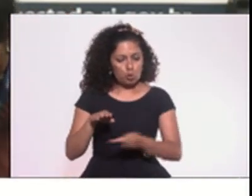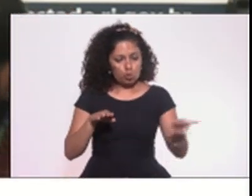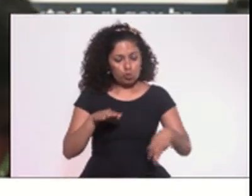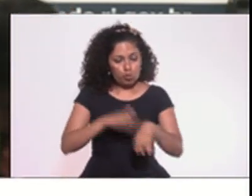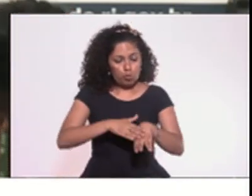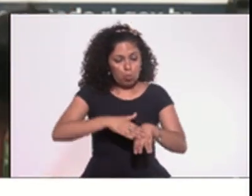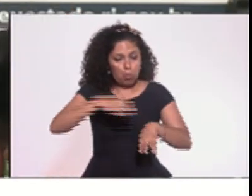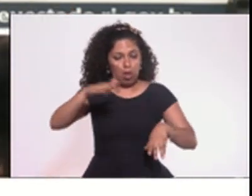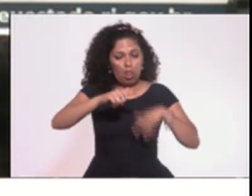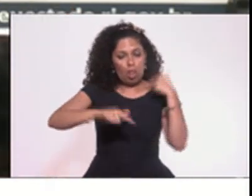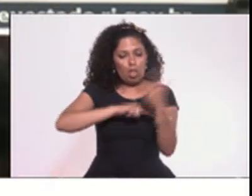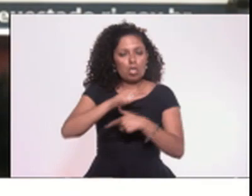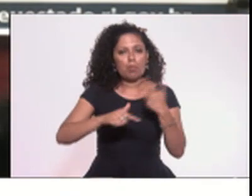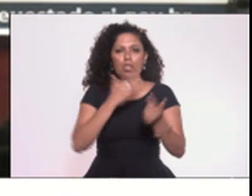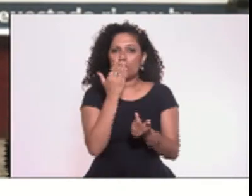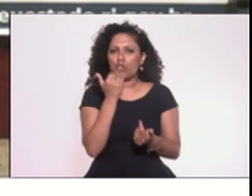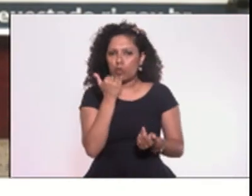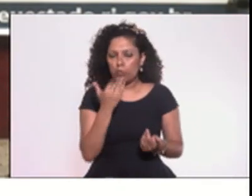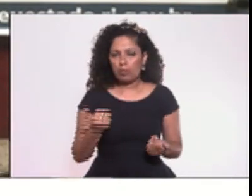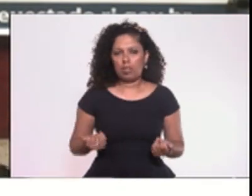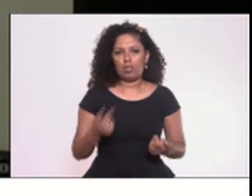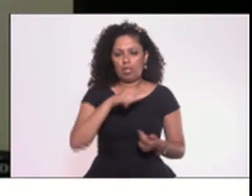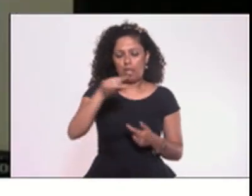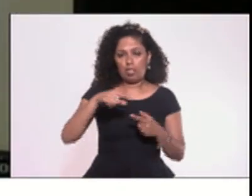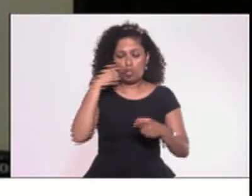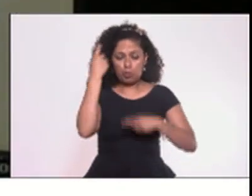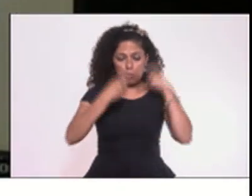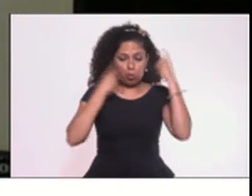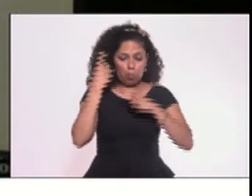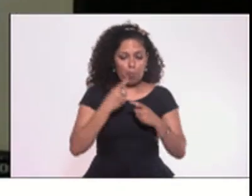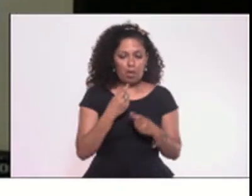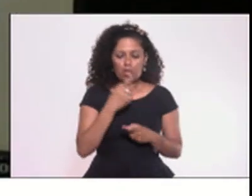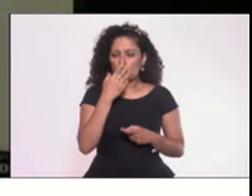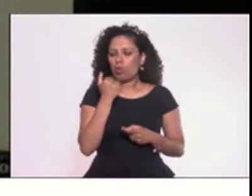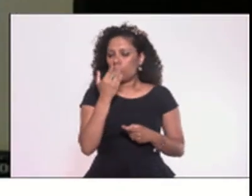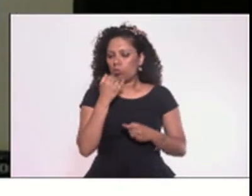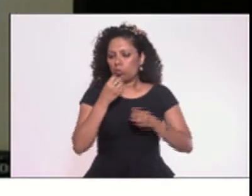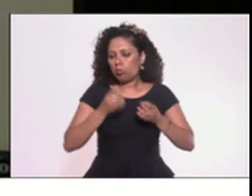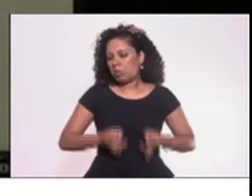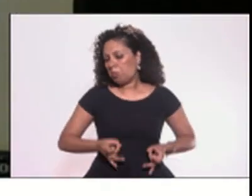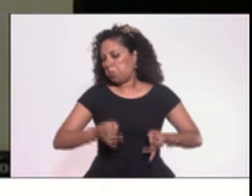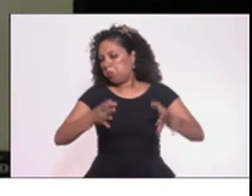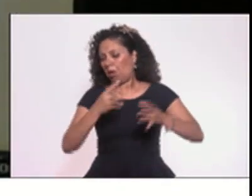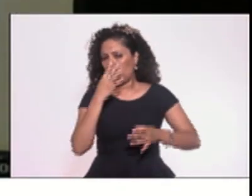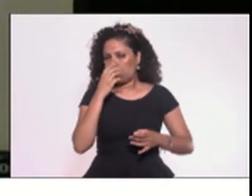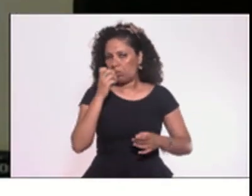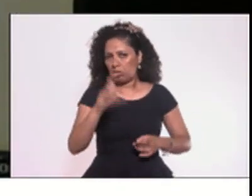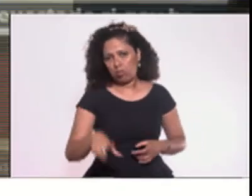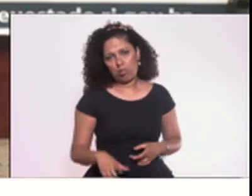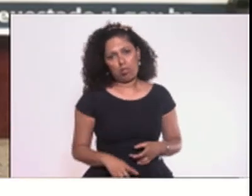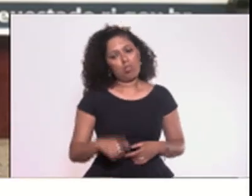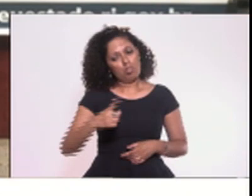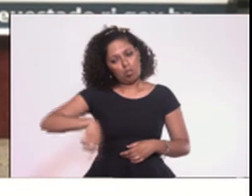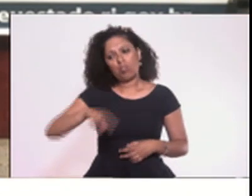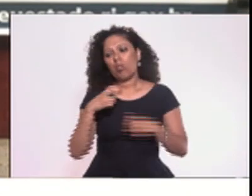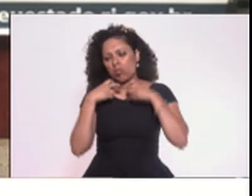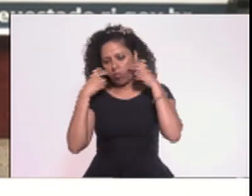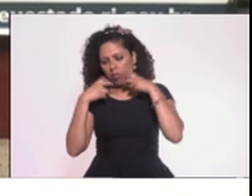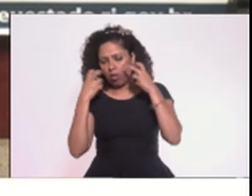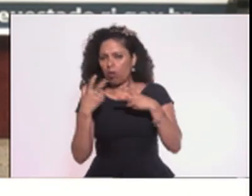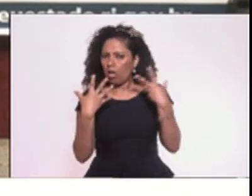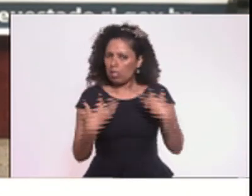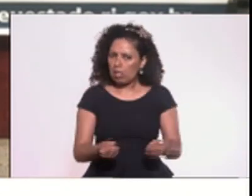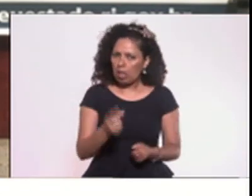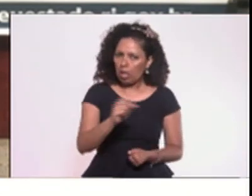América Latina, ele faz a preocupação com o desperdício de alimentos, que é outra vergonha que a gente não pode permitir,